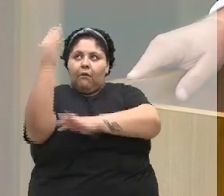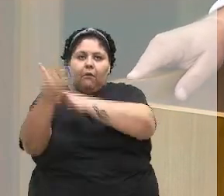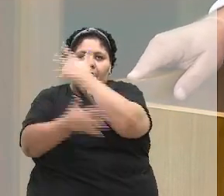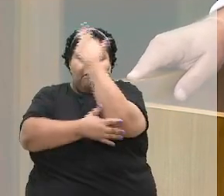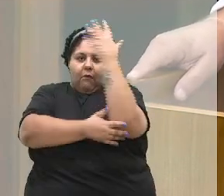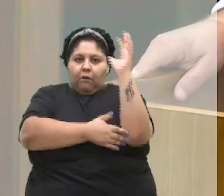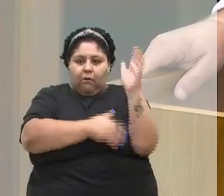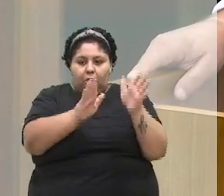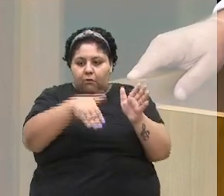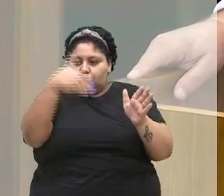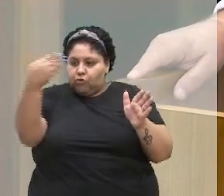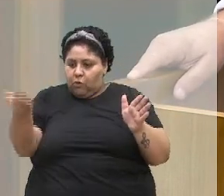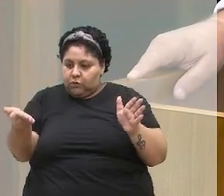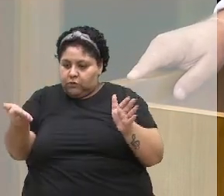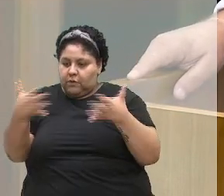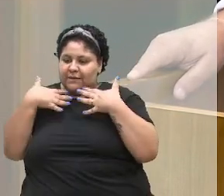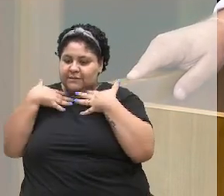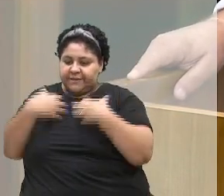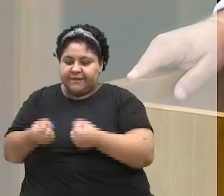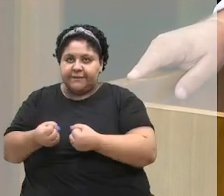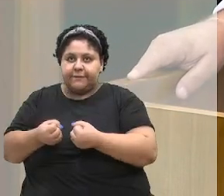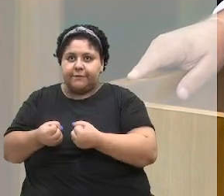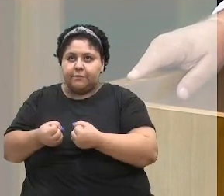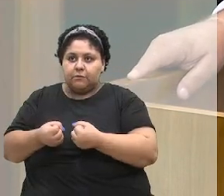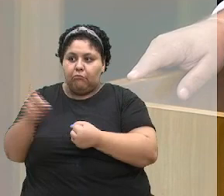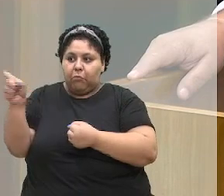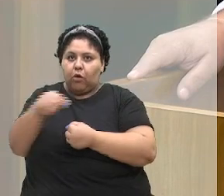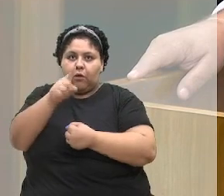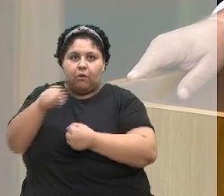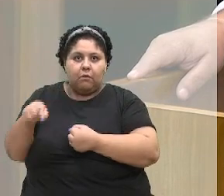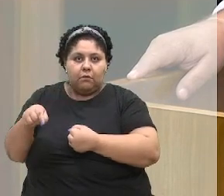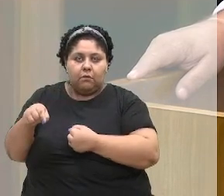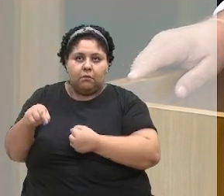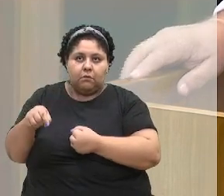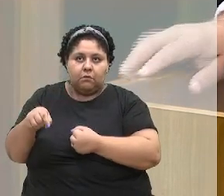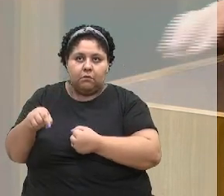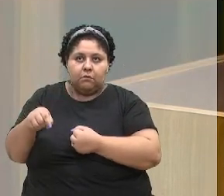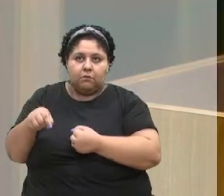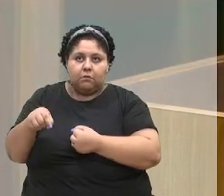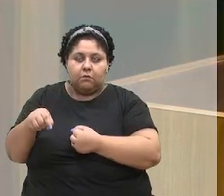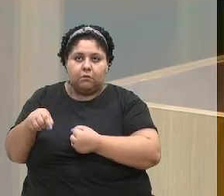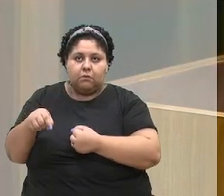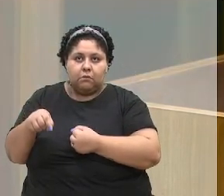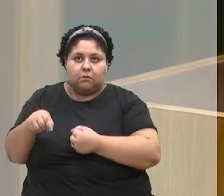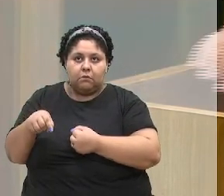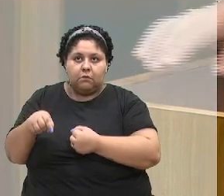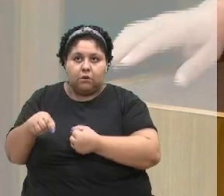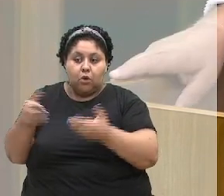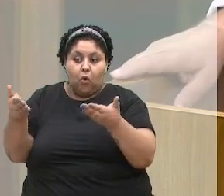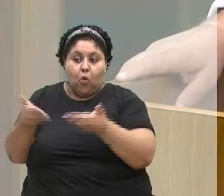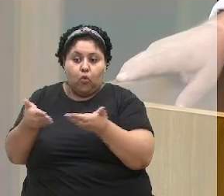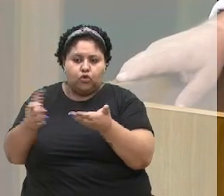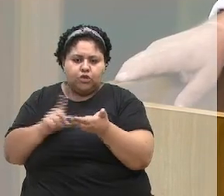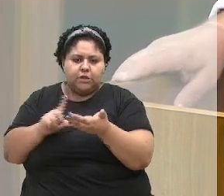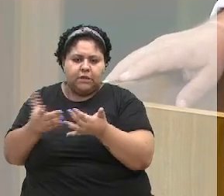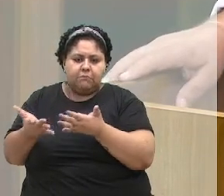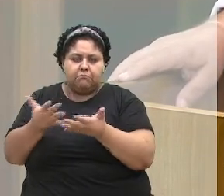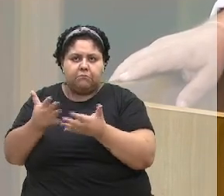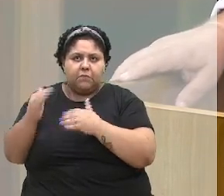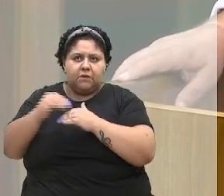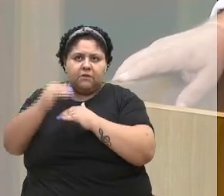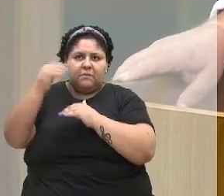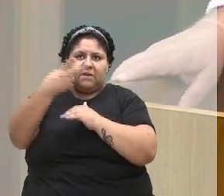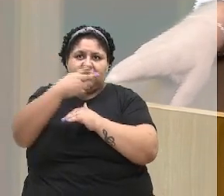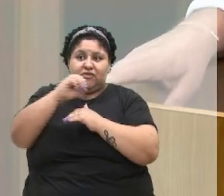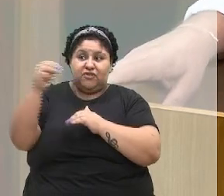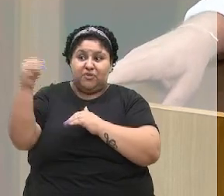a secretaria interditou. Interditou e hoje tem mais de 20